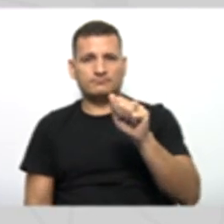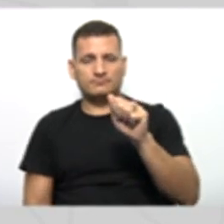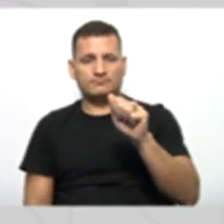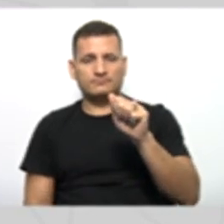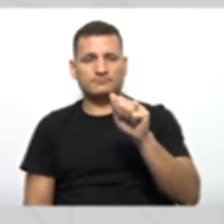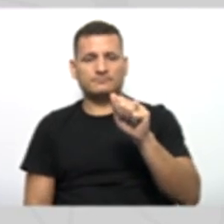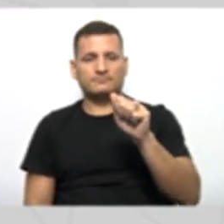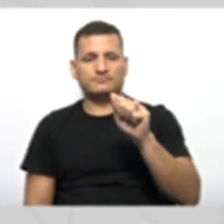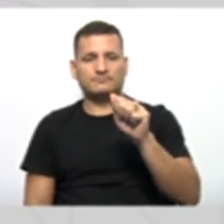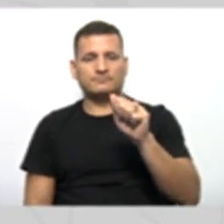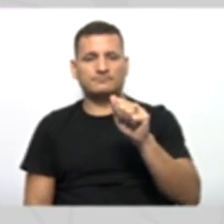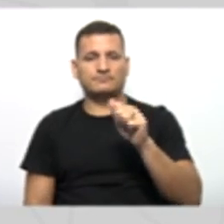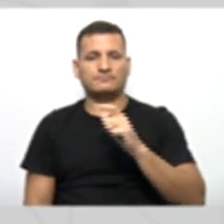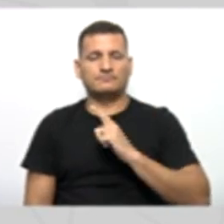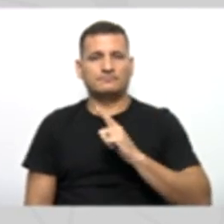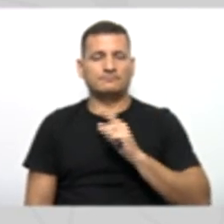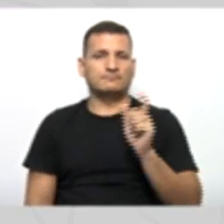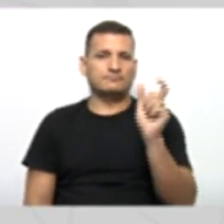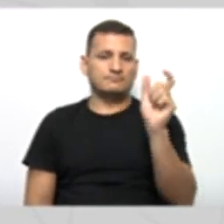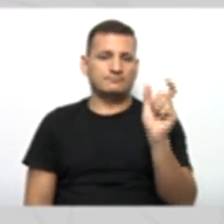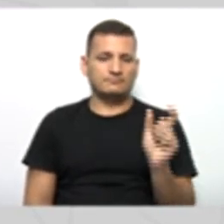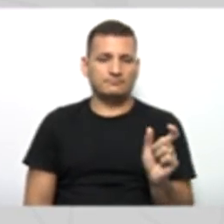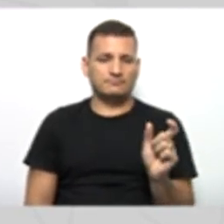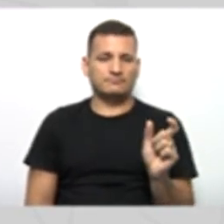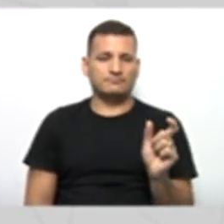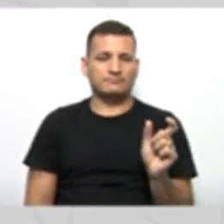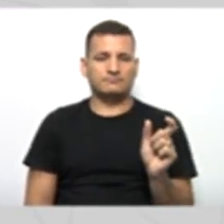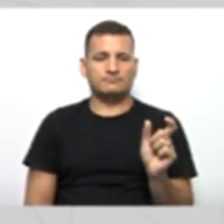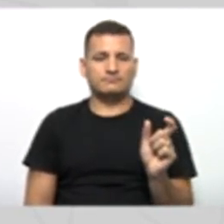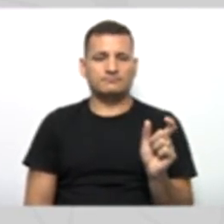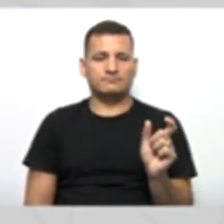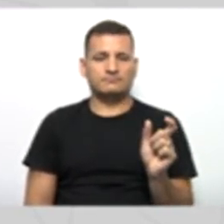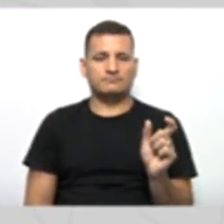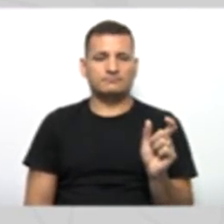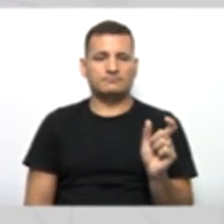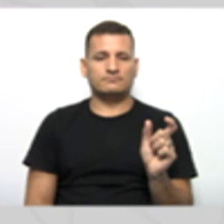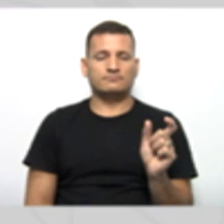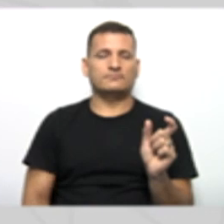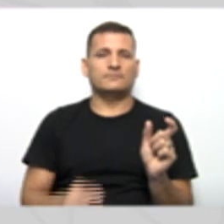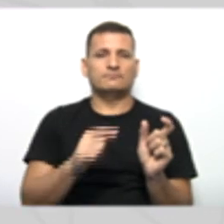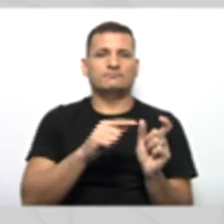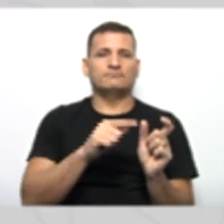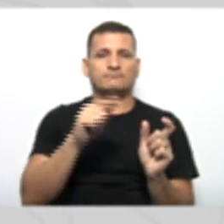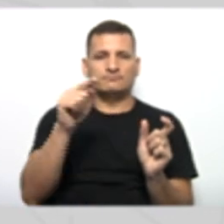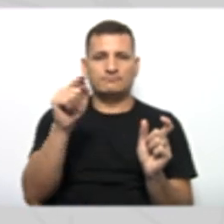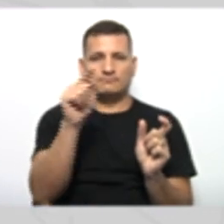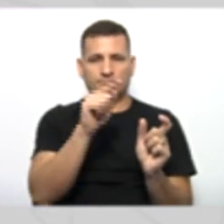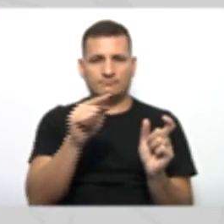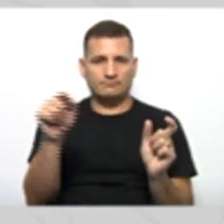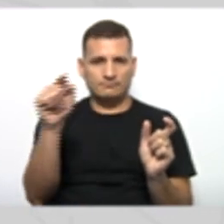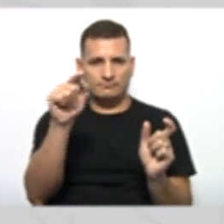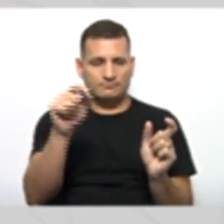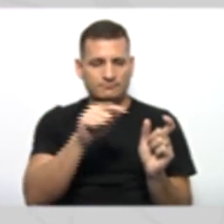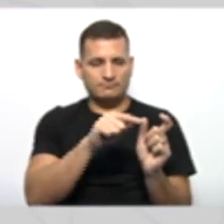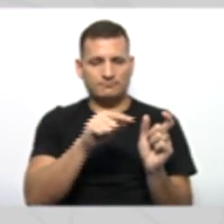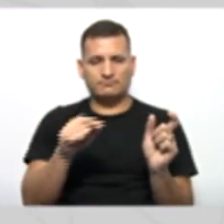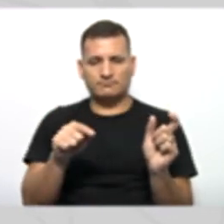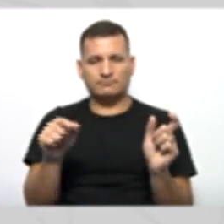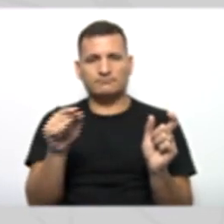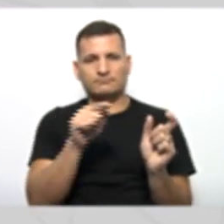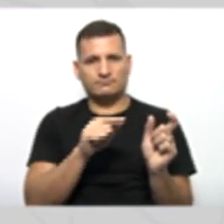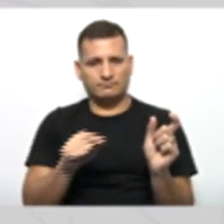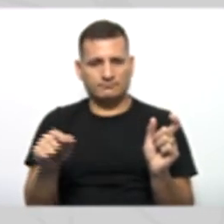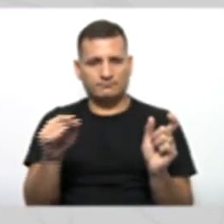uso, onde que eu tenho um ator, que ele está com esse caso de uso aí, visualizar cardápio, está com esse caso aqui, ó,